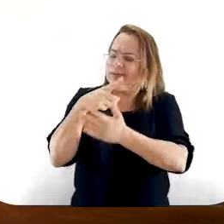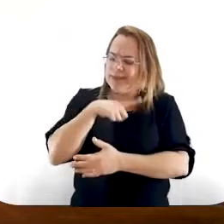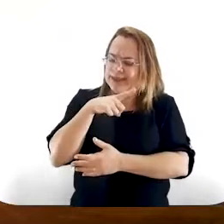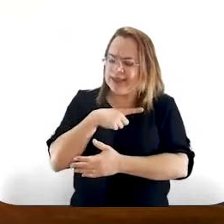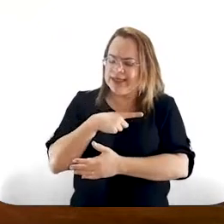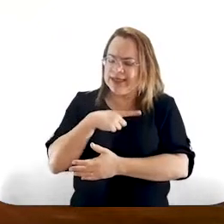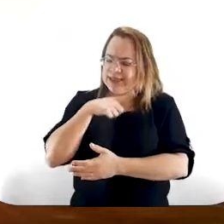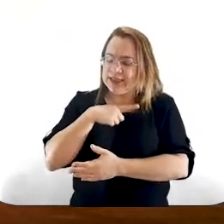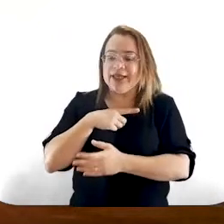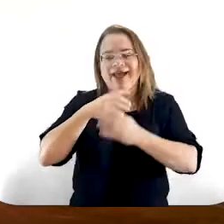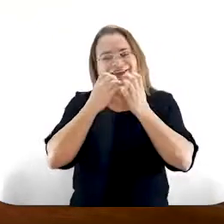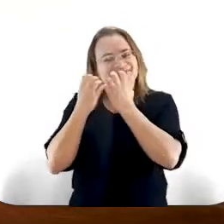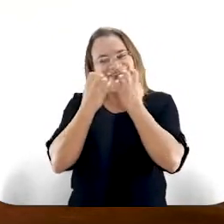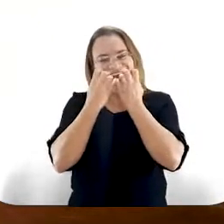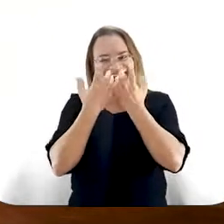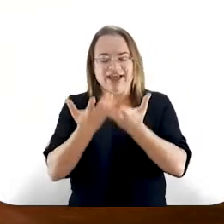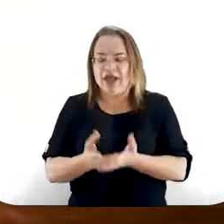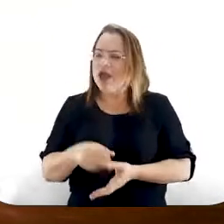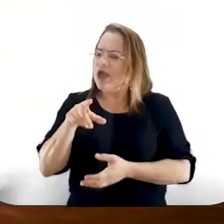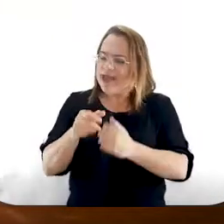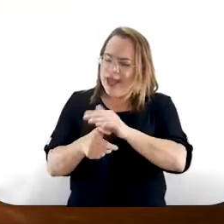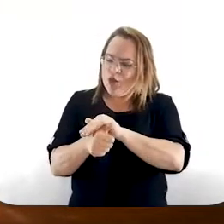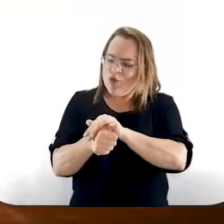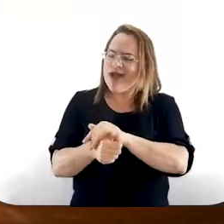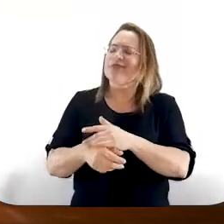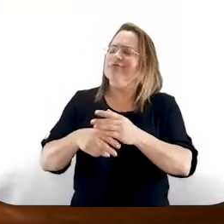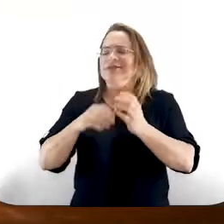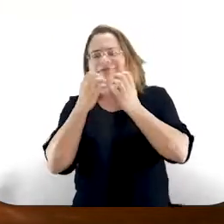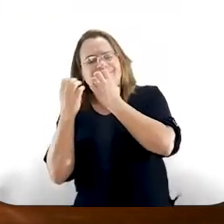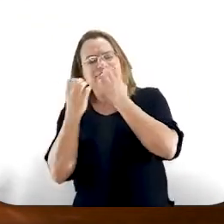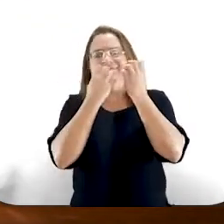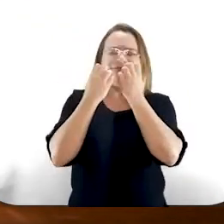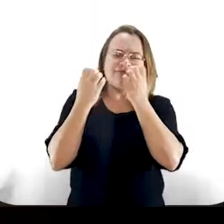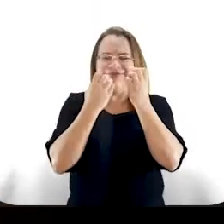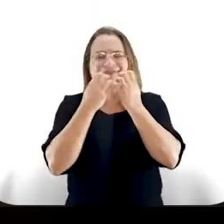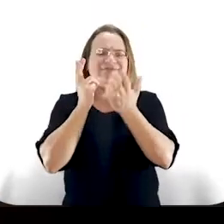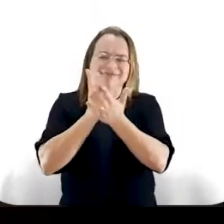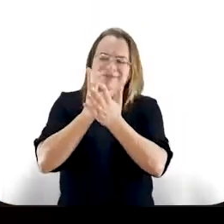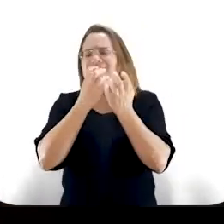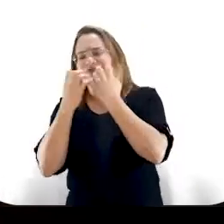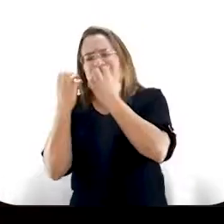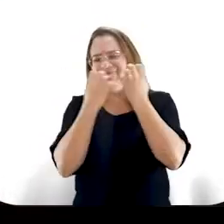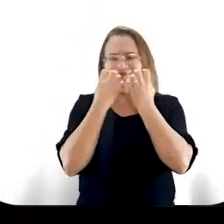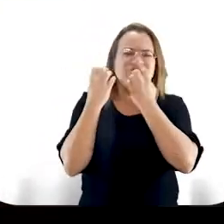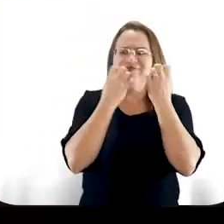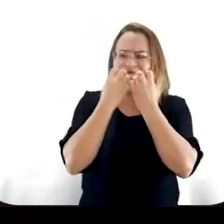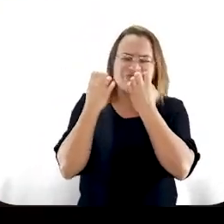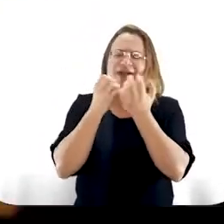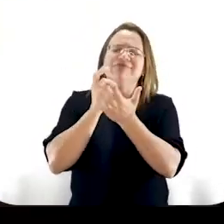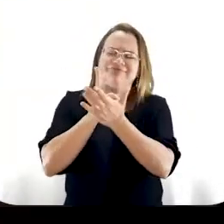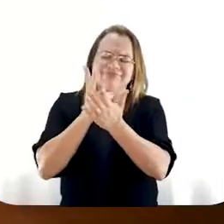uma gaita. É, e o cágado danado tocava essa gaita, que era uma beleza, e tocava, e tocava,